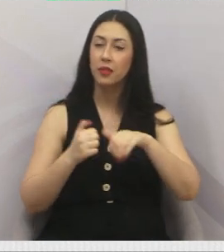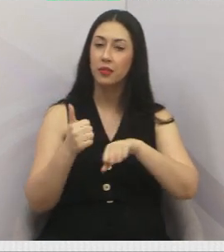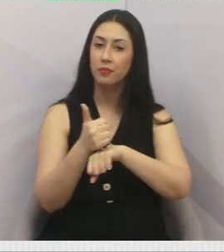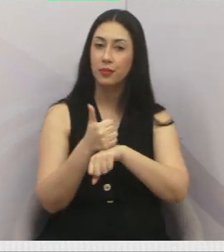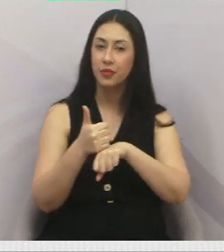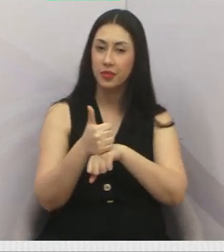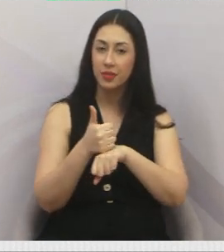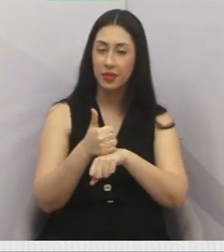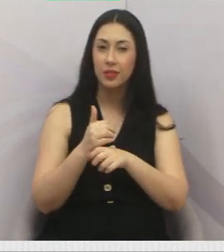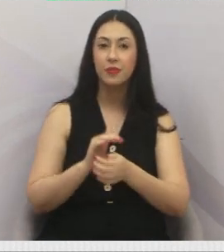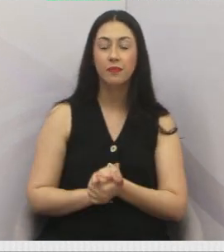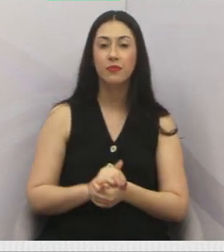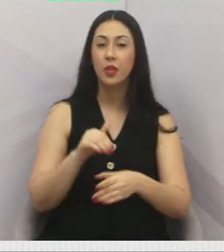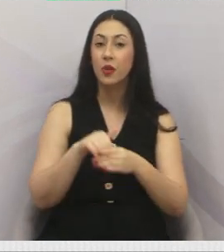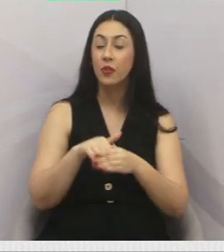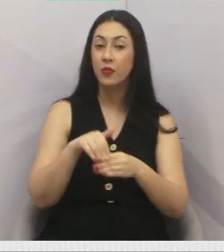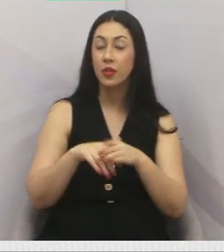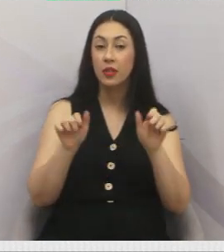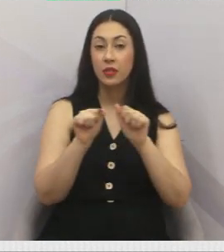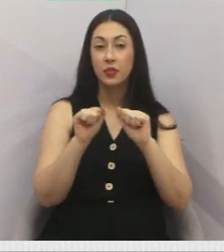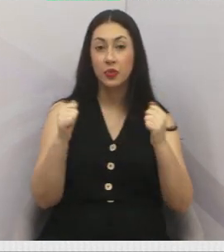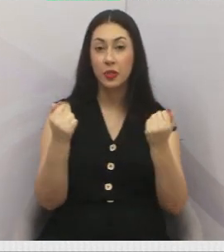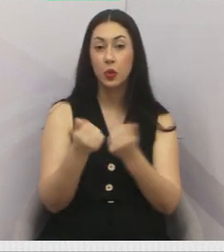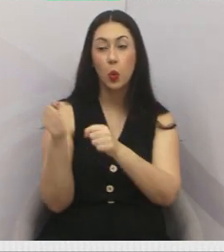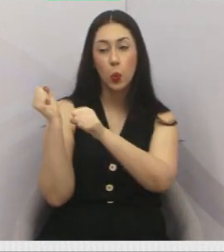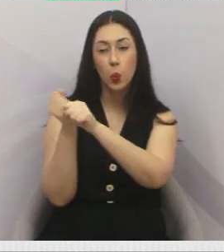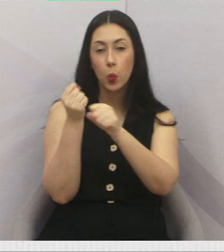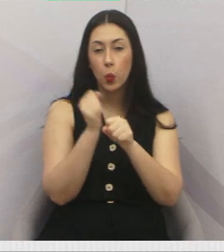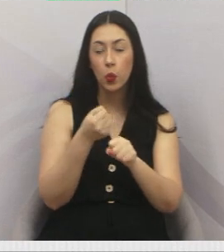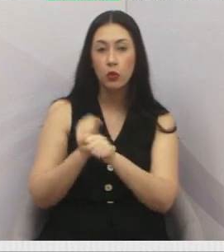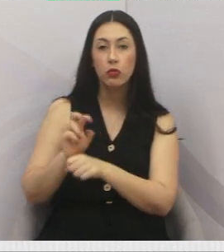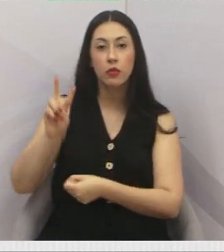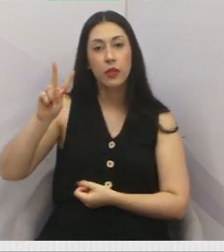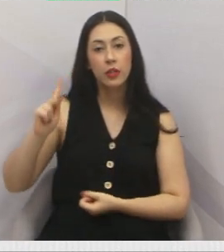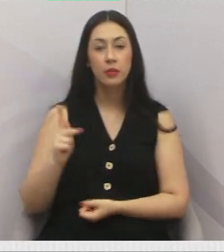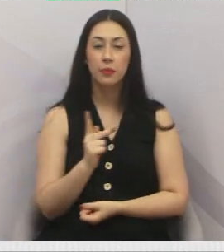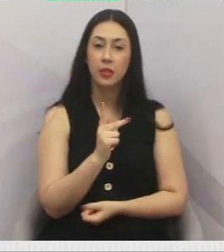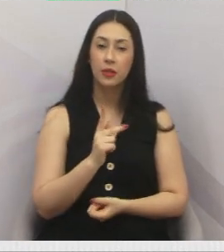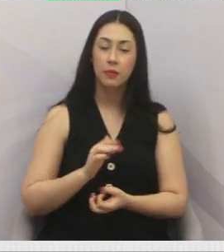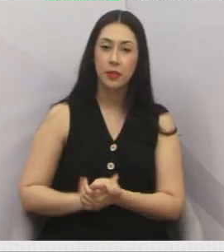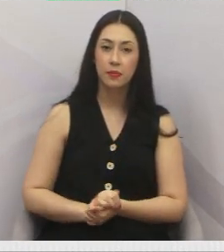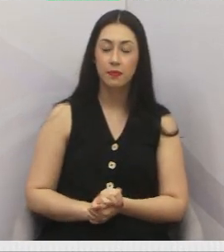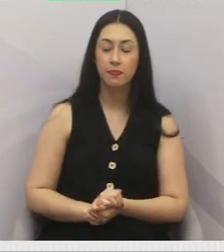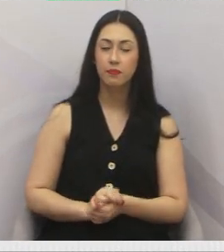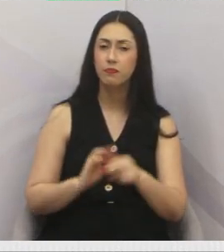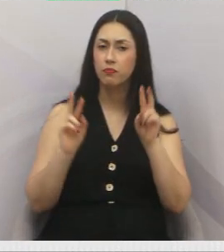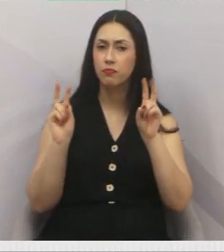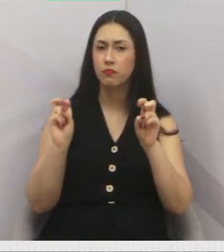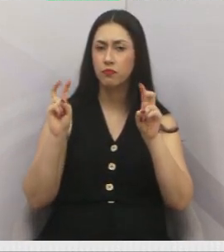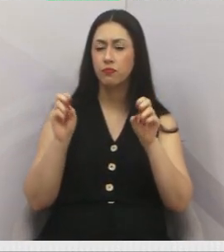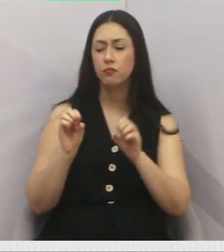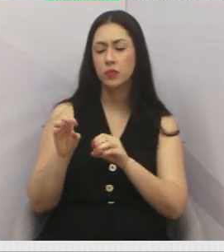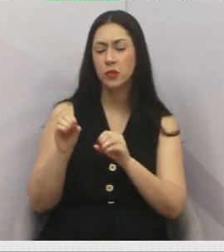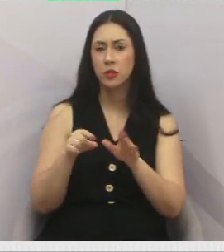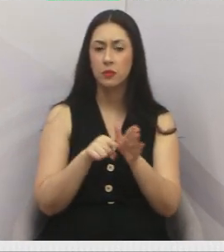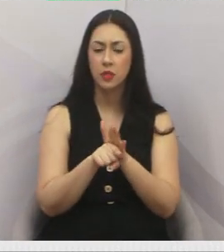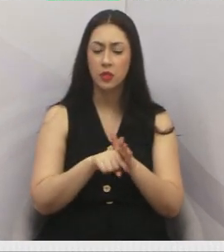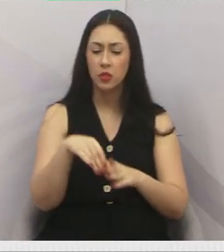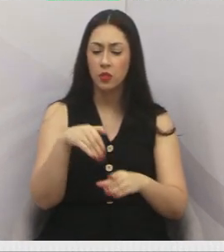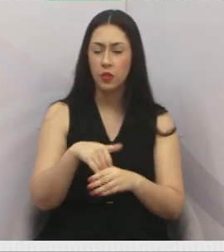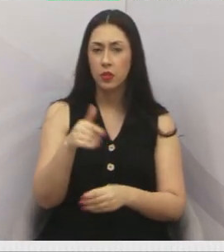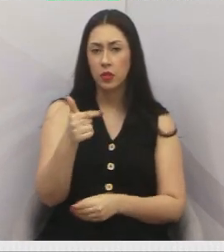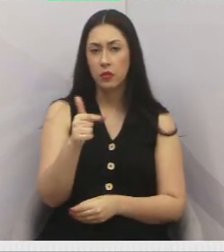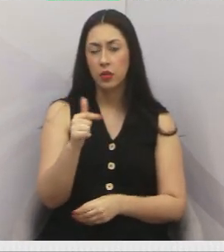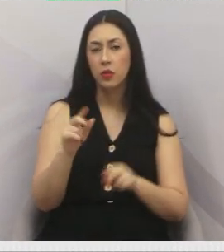Entidades Profissionais. Um voto para a Associação das Construtoras do Vale do Paraíba, a Convap. Segmento Entidades Acadêmicas, voto em